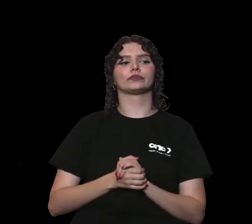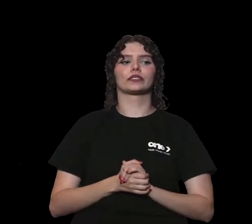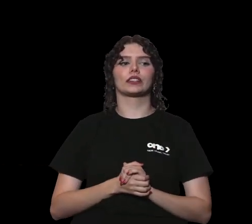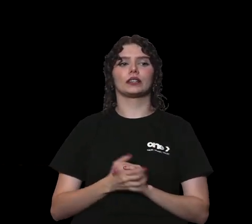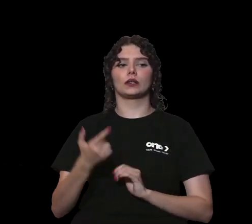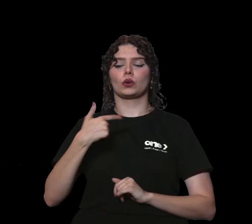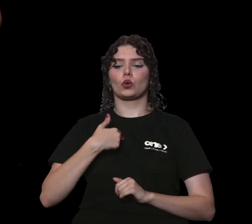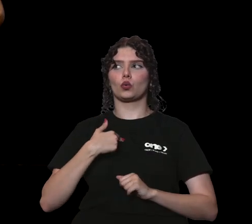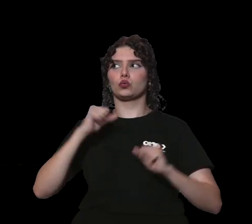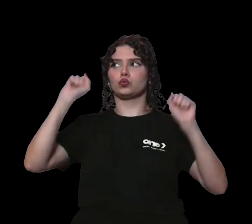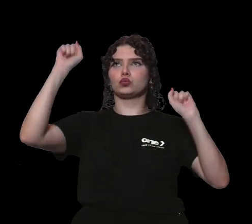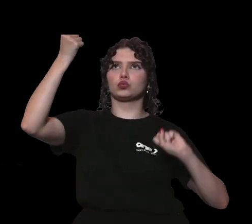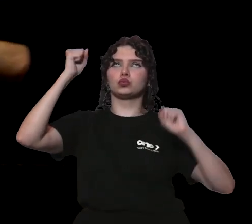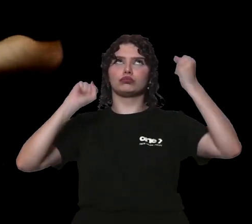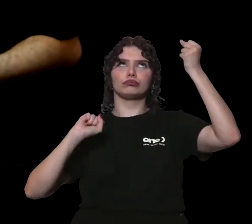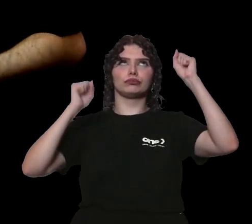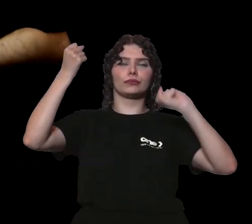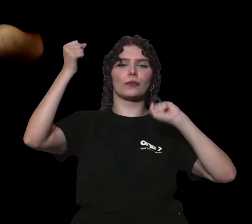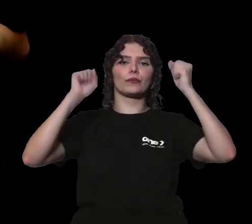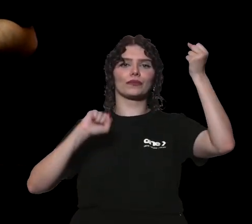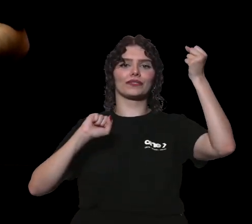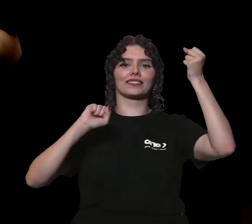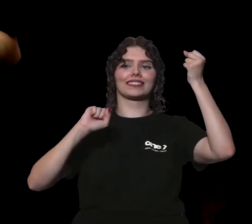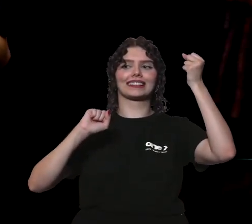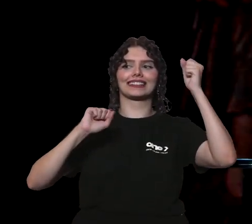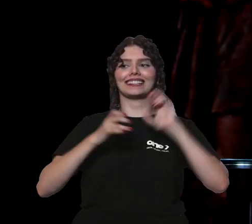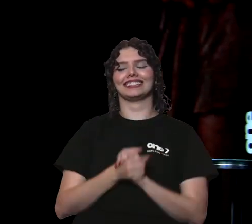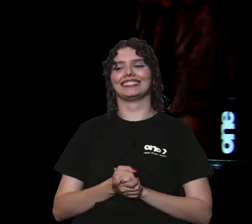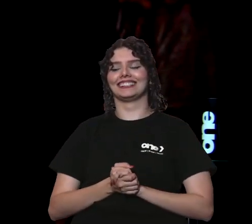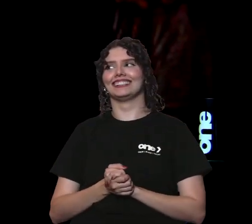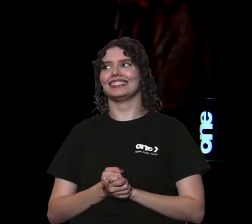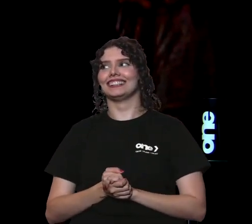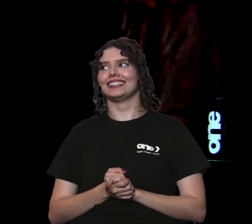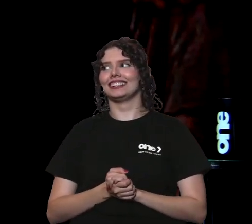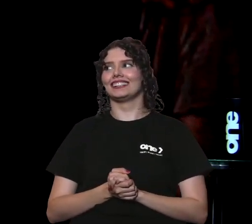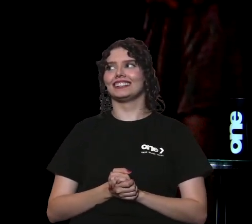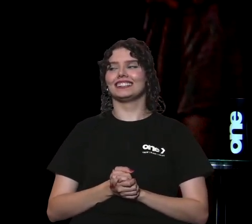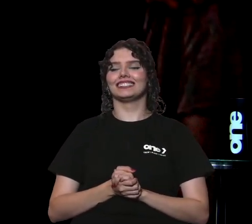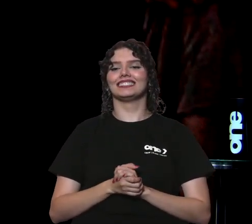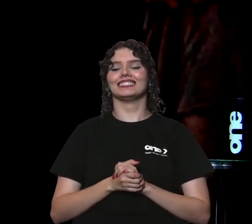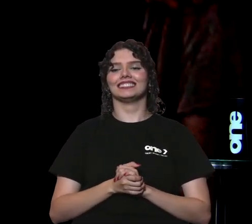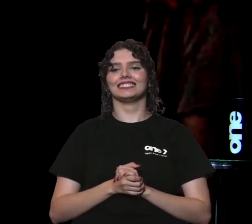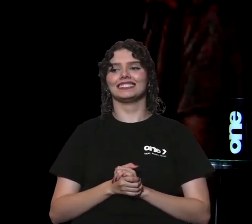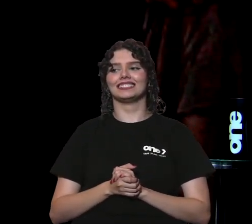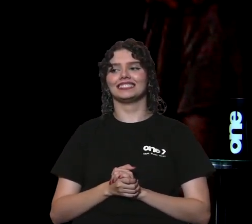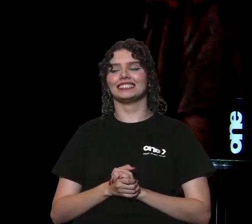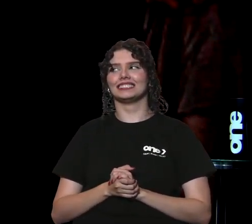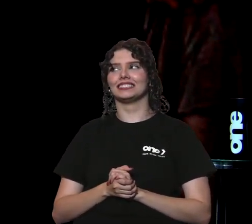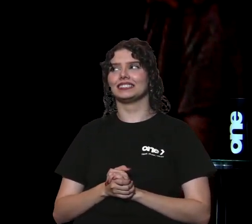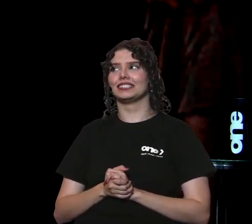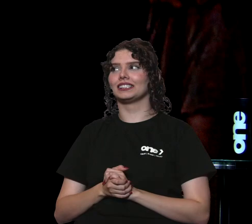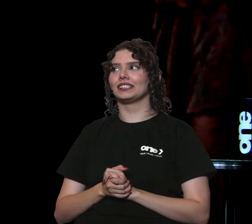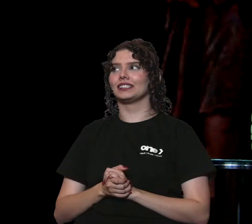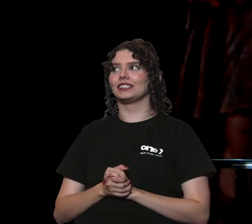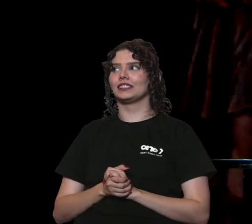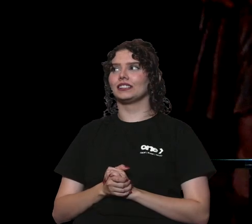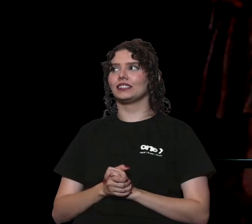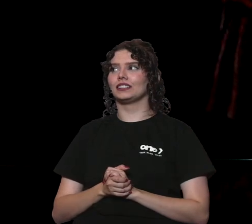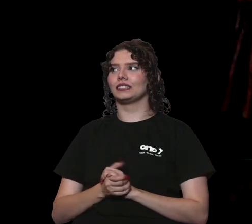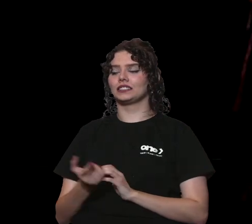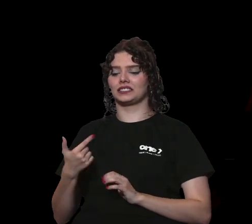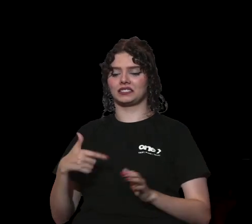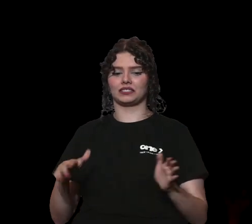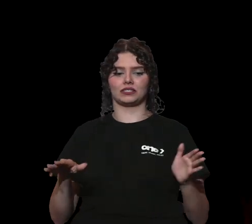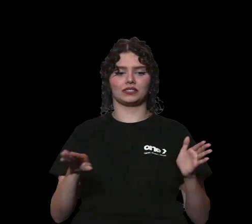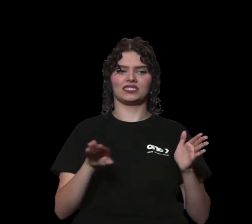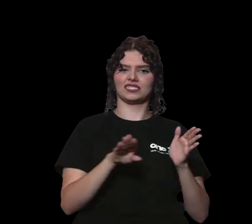fazendo agachamento. Coisa linda. Estava lá fazendo meus exercícios. E aí eu cheguei,